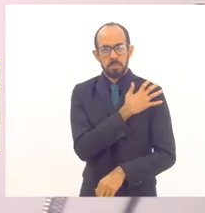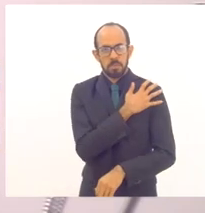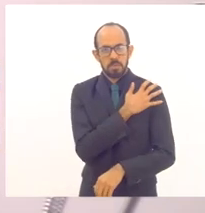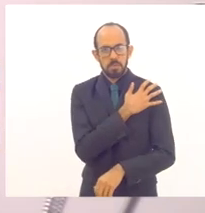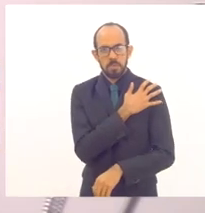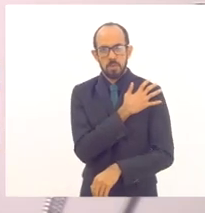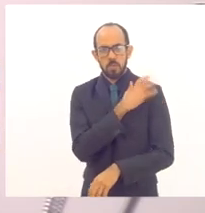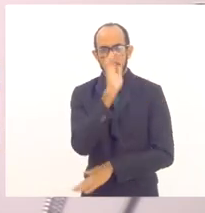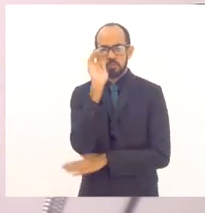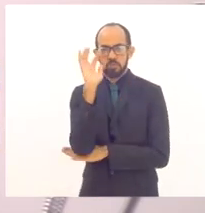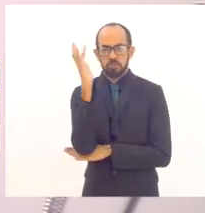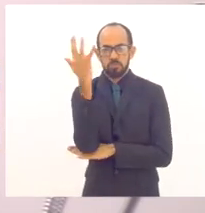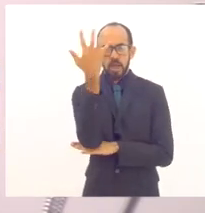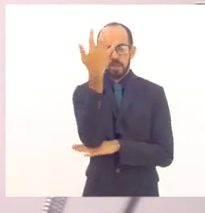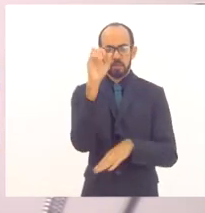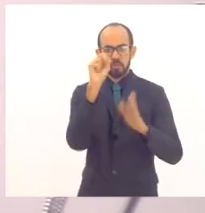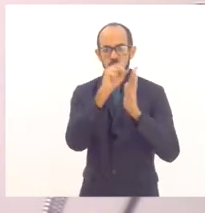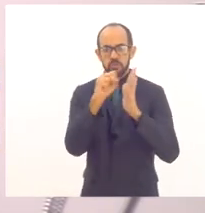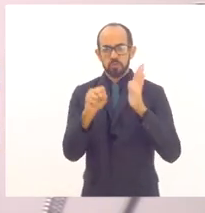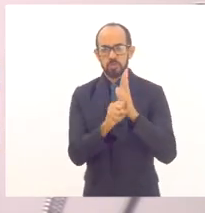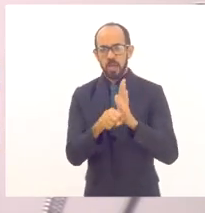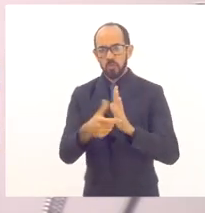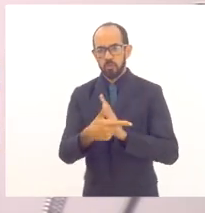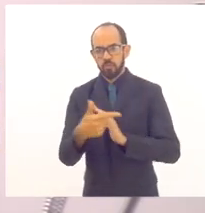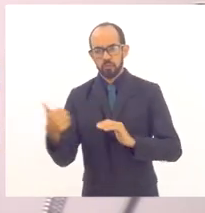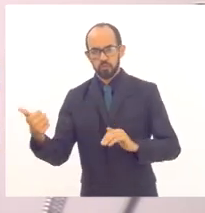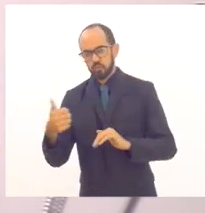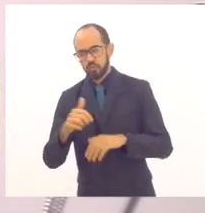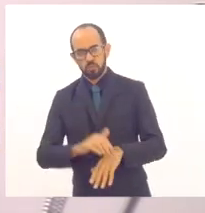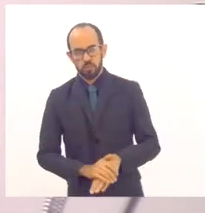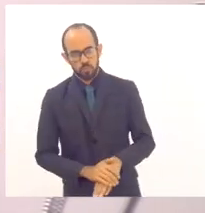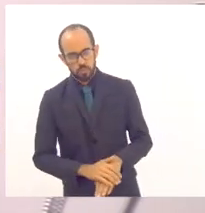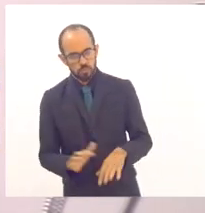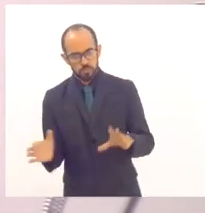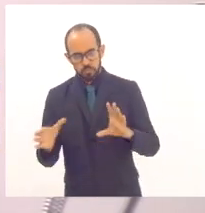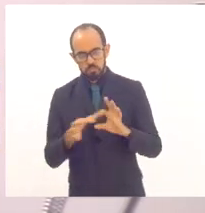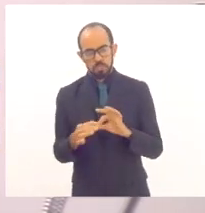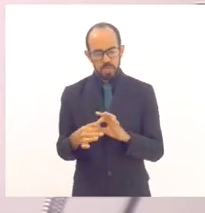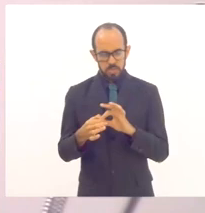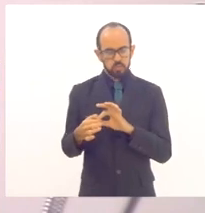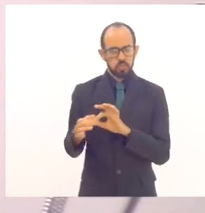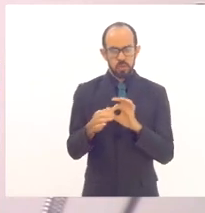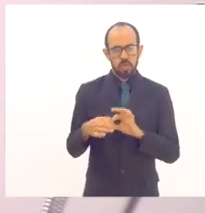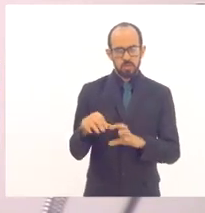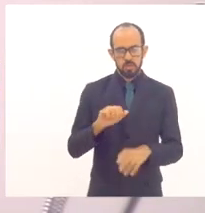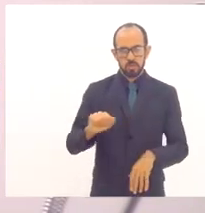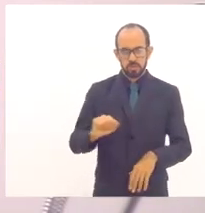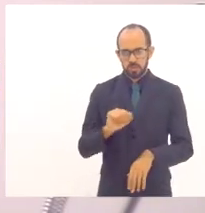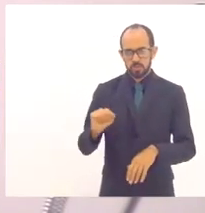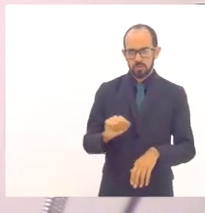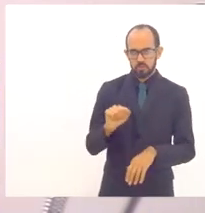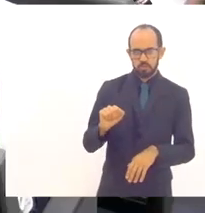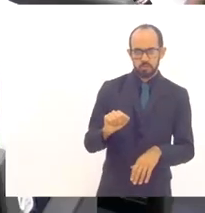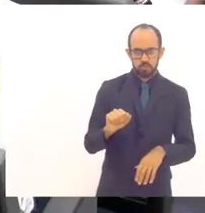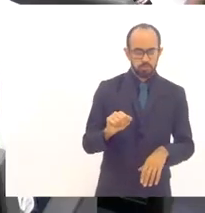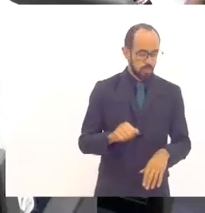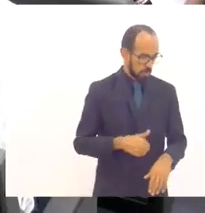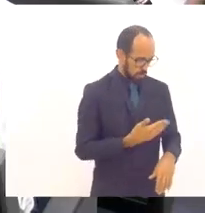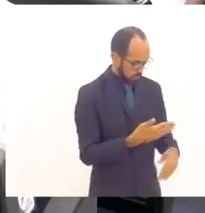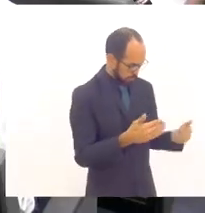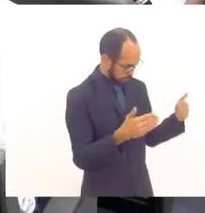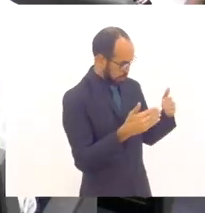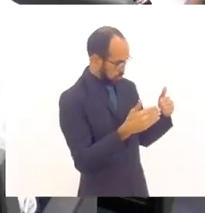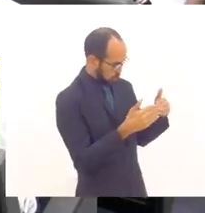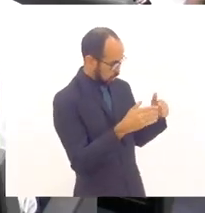estando amarrados a determinada federação ou confederação. Então, você então concorda com o artigo 14? E